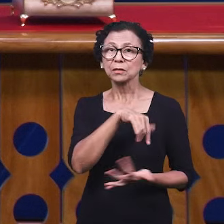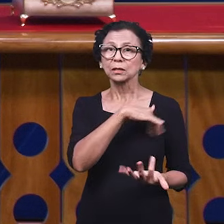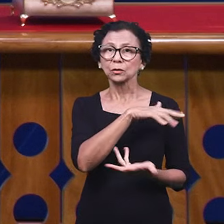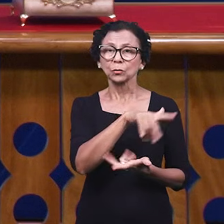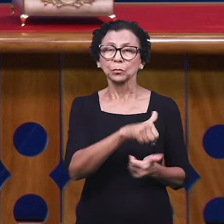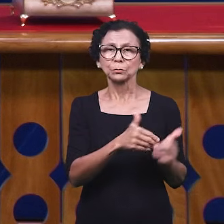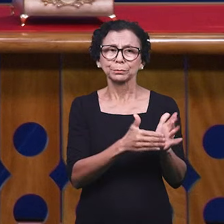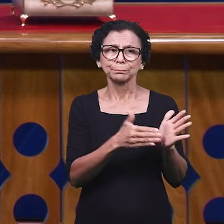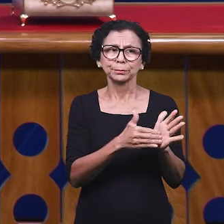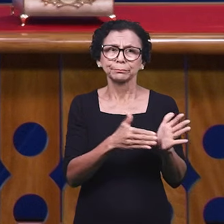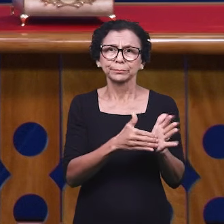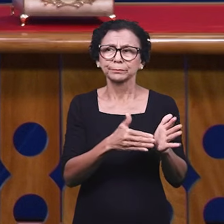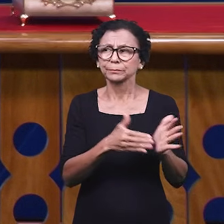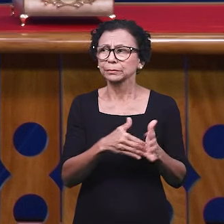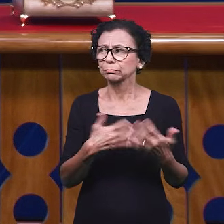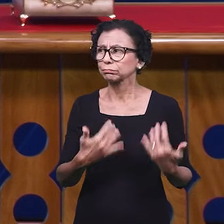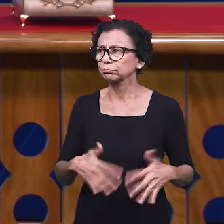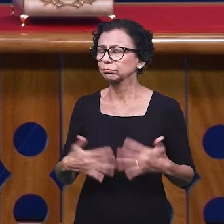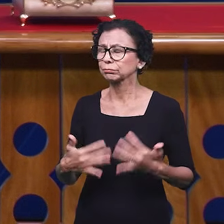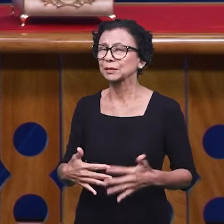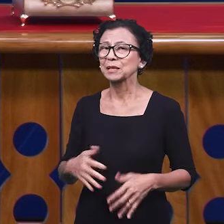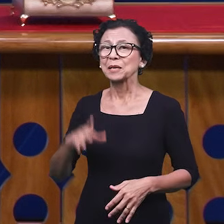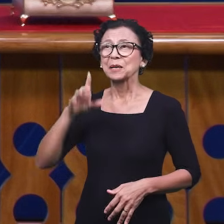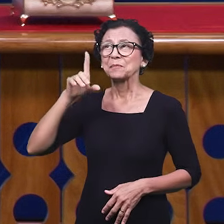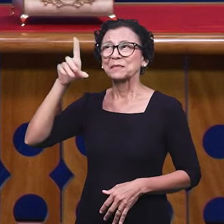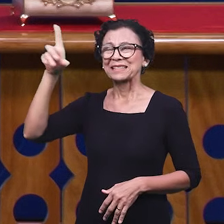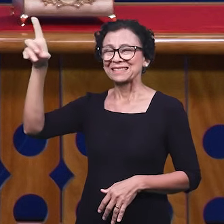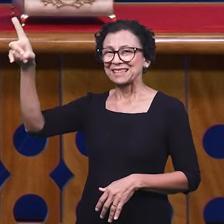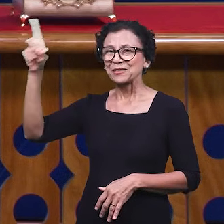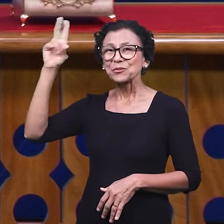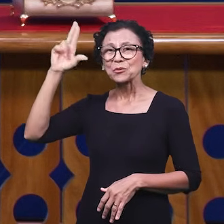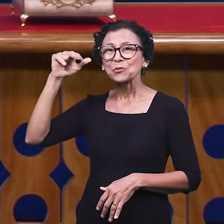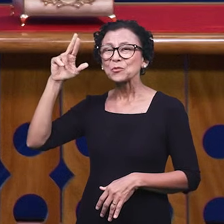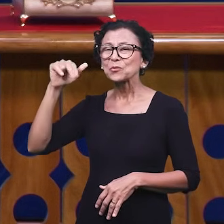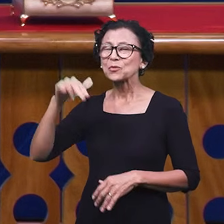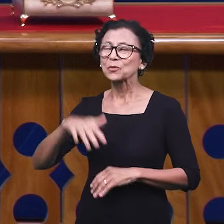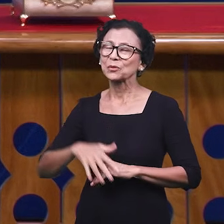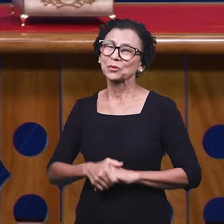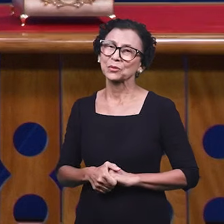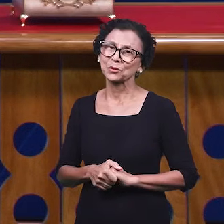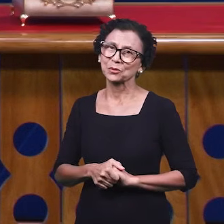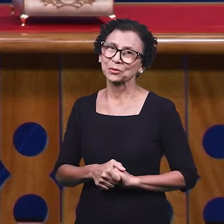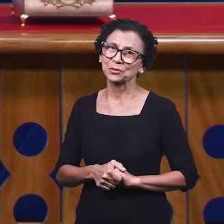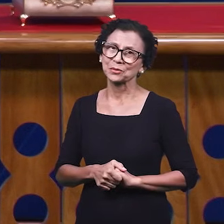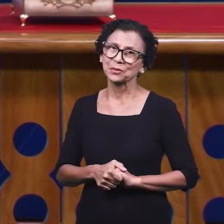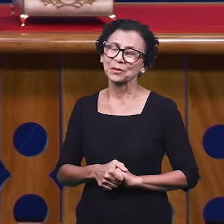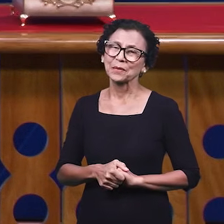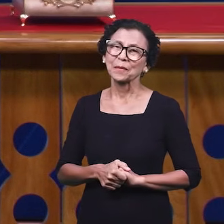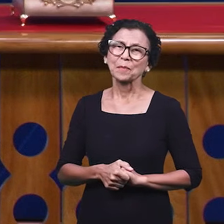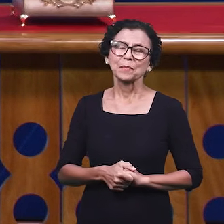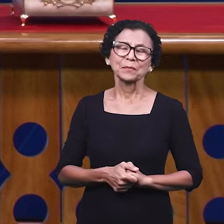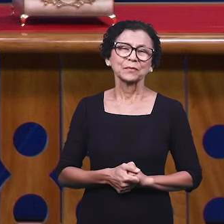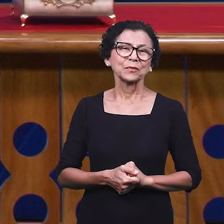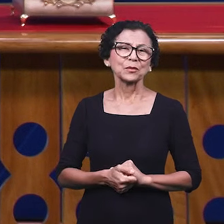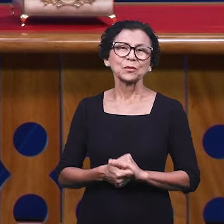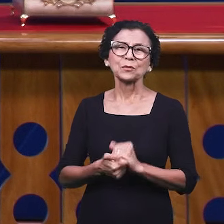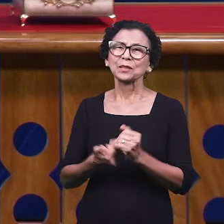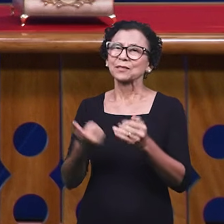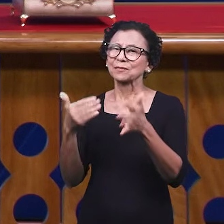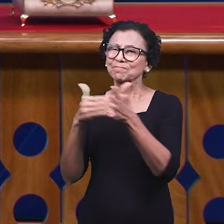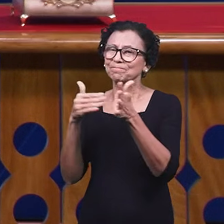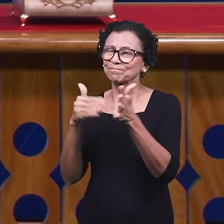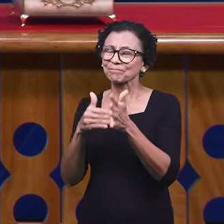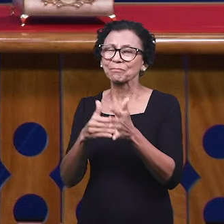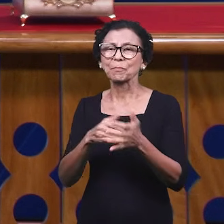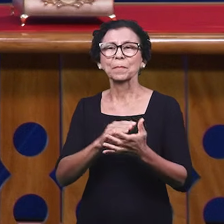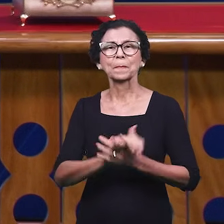é natural, mas olha, a porta do rei nunca vai estar fechada para você. Dentro do carro, você está clamando, ou